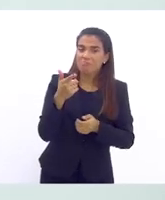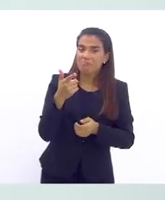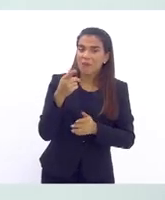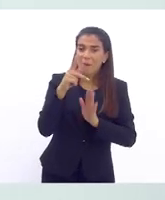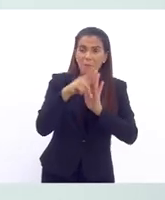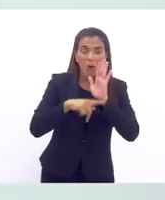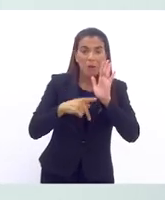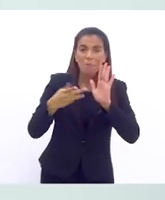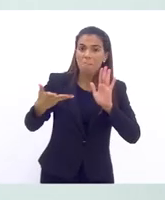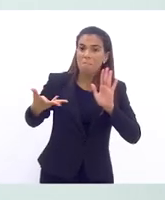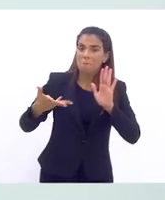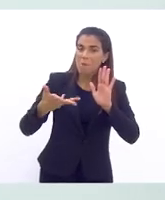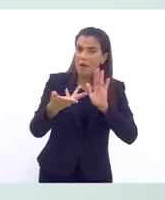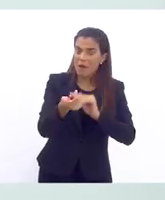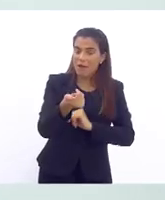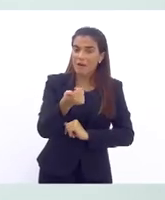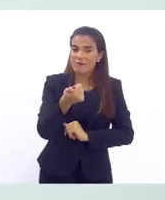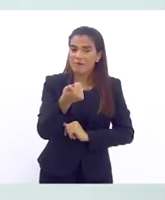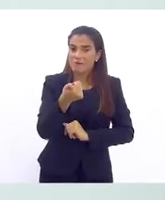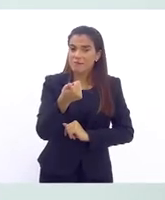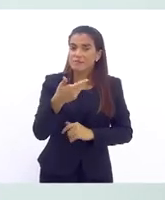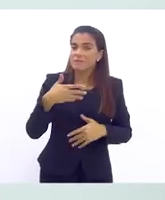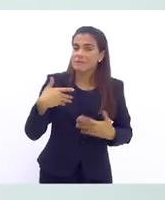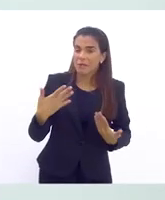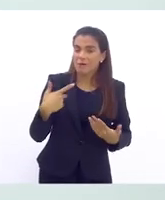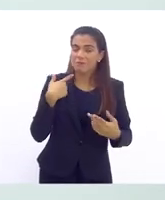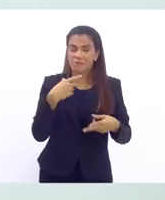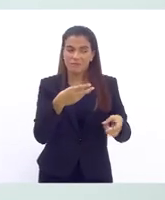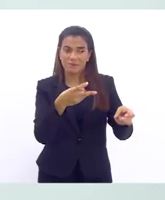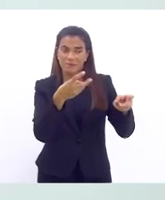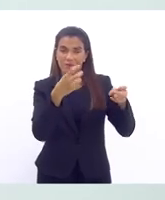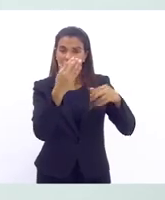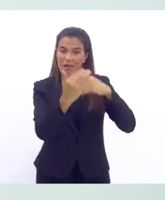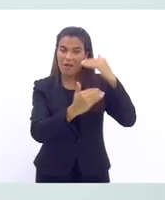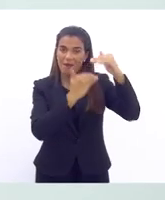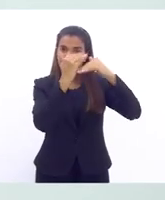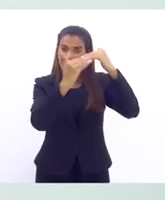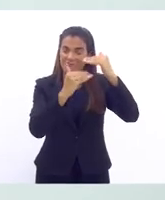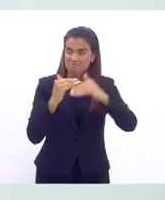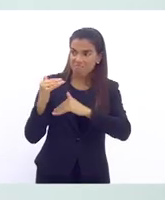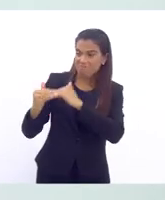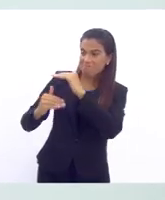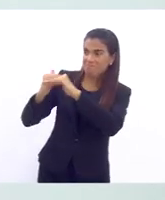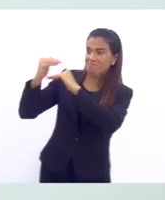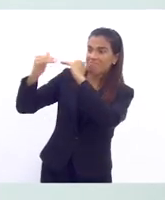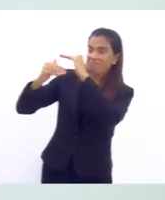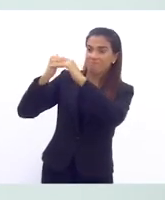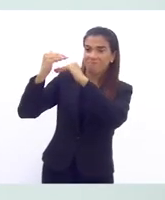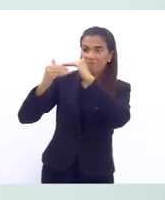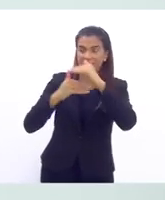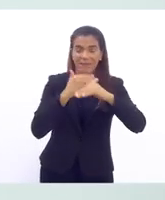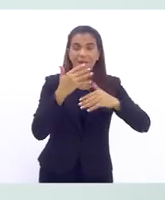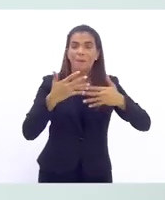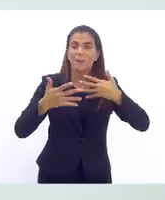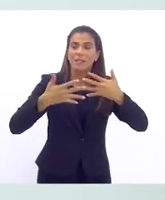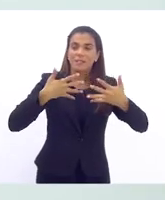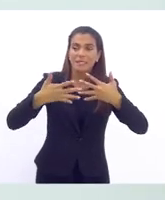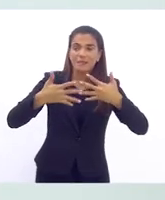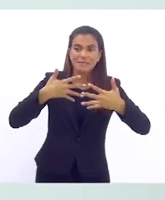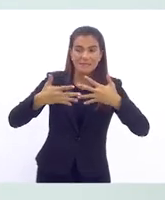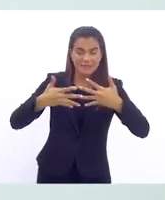altíssima de qualidade então a gente pode perceber uma evolução muito grande nesse sentido e na questão da Transparência